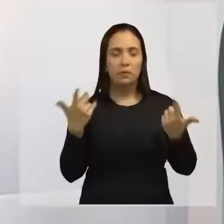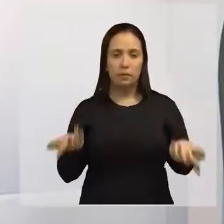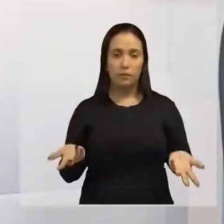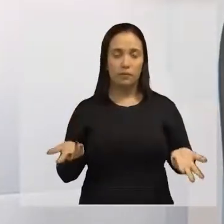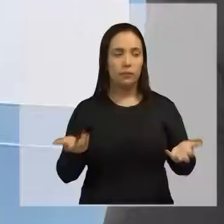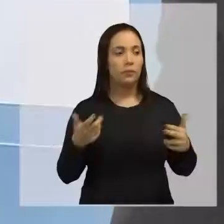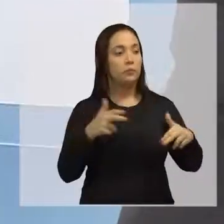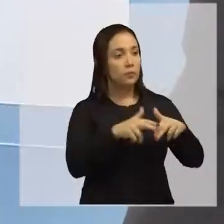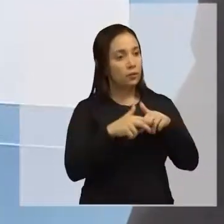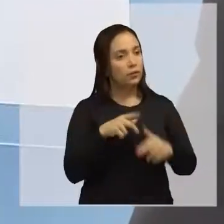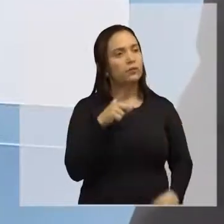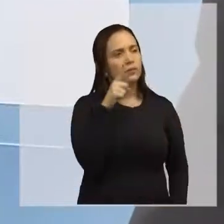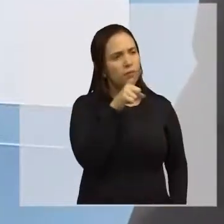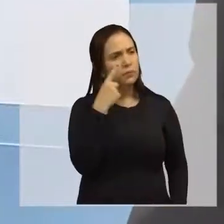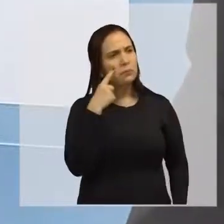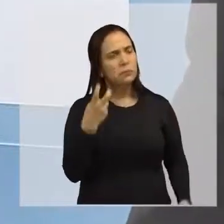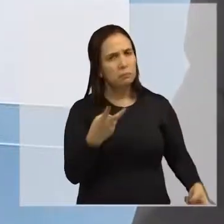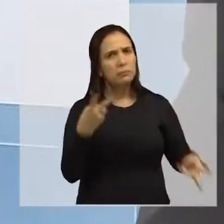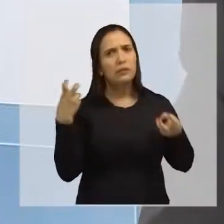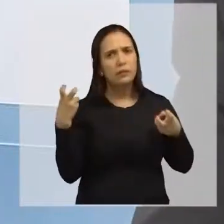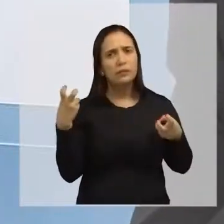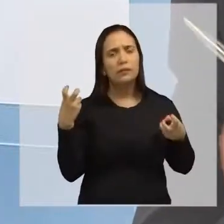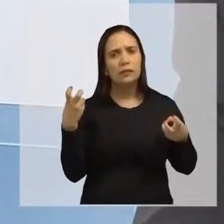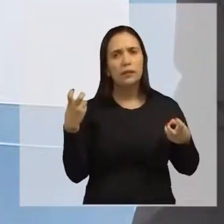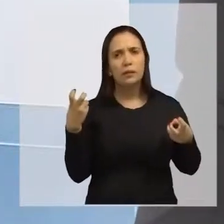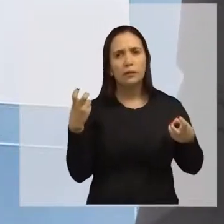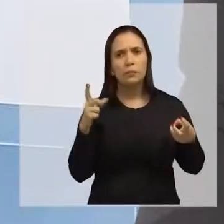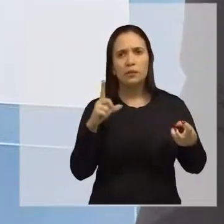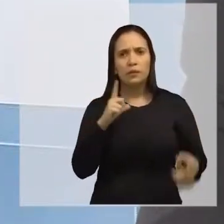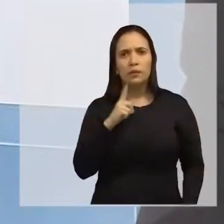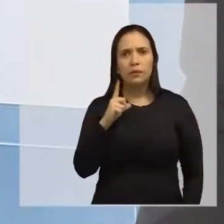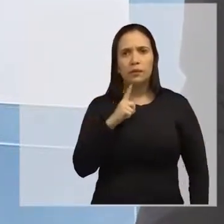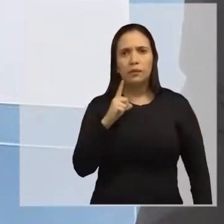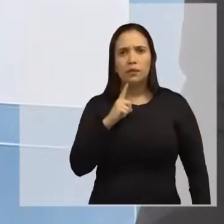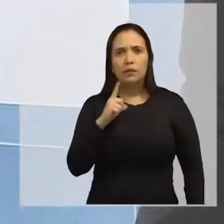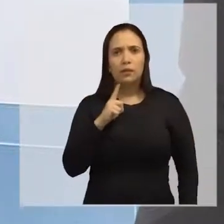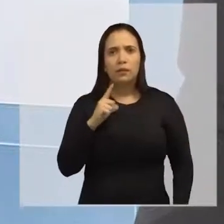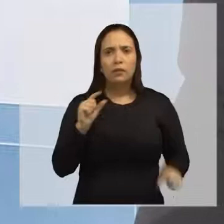tu vê como é que a coisa é